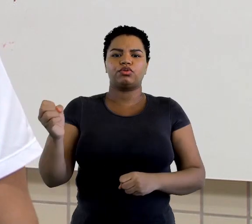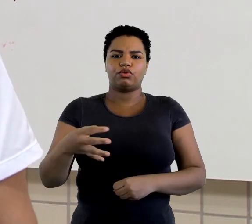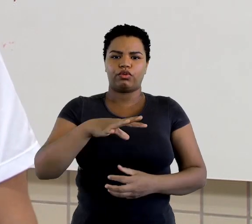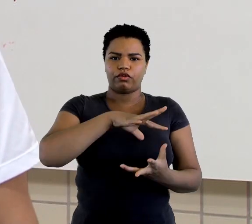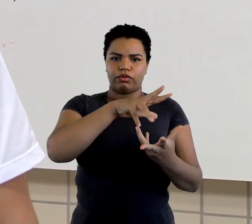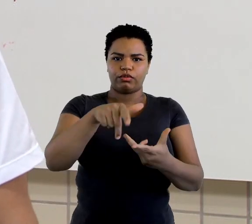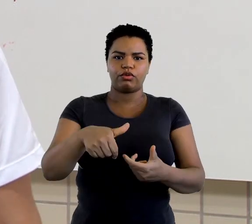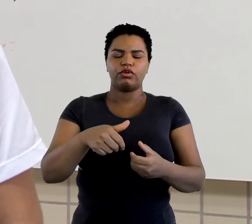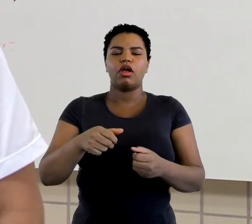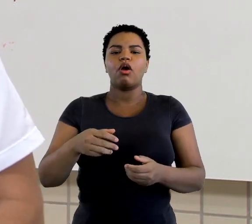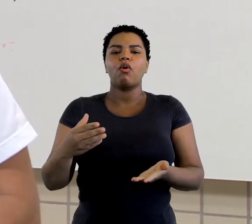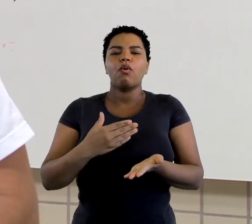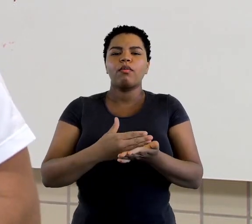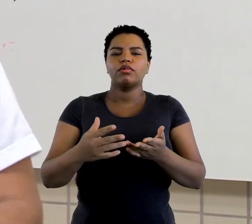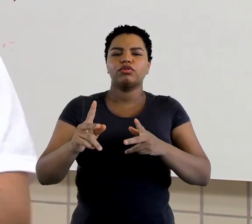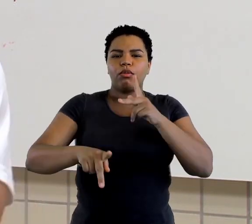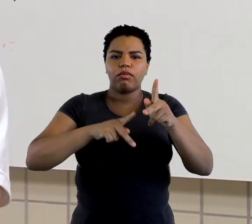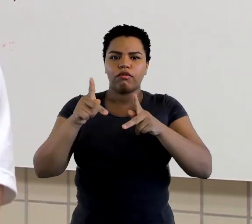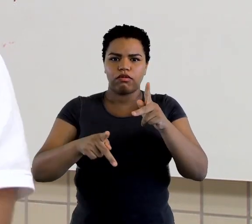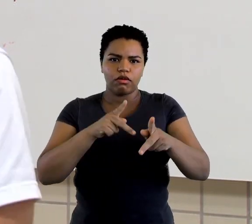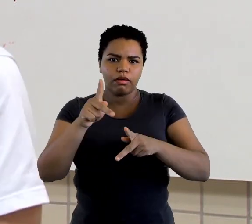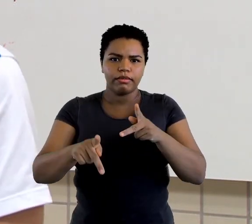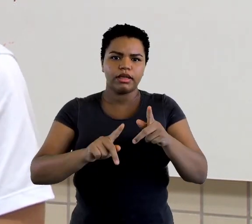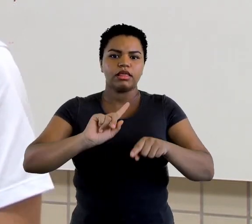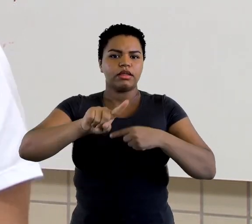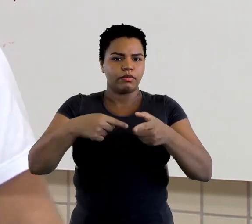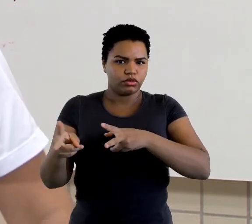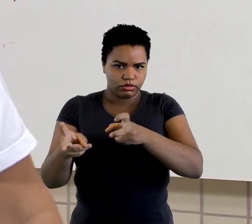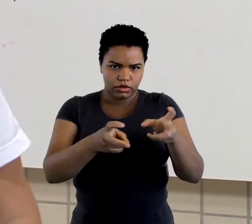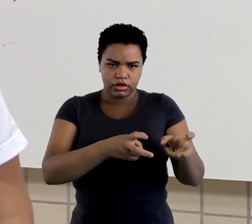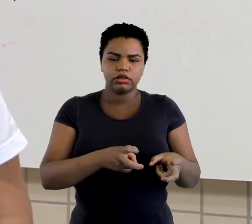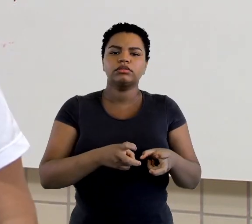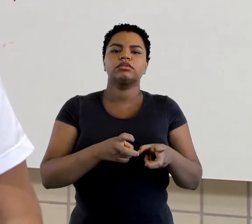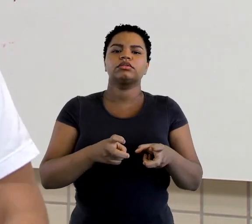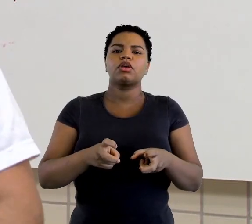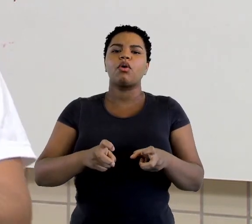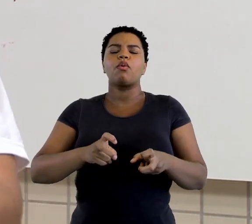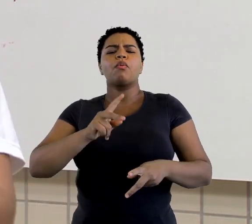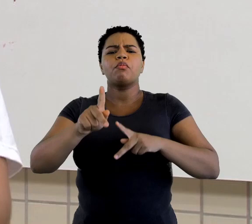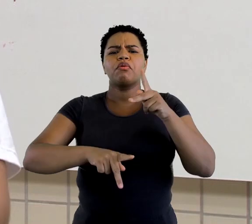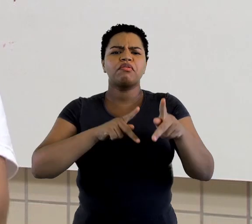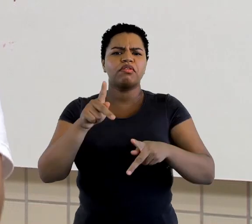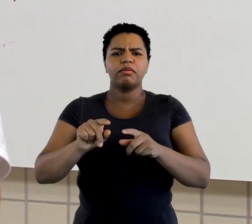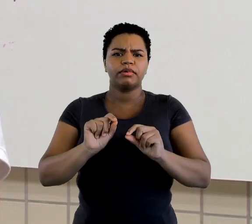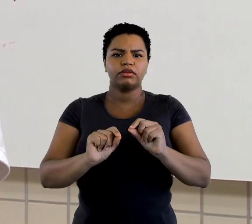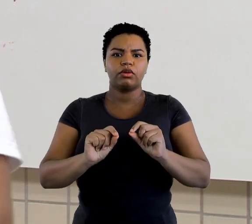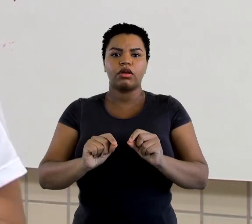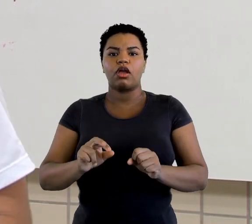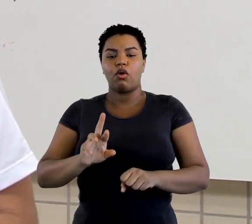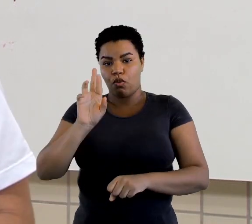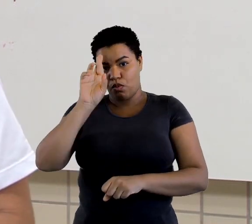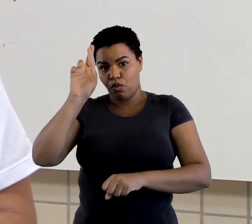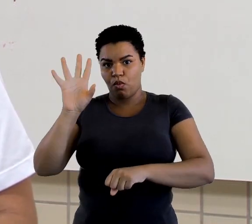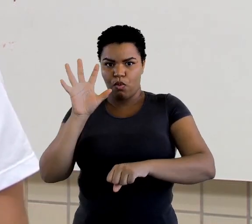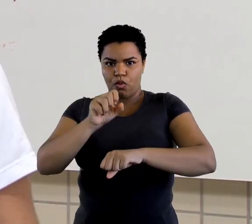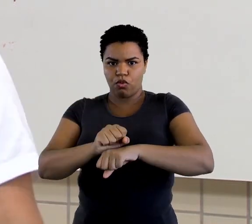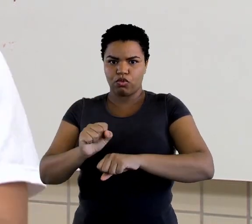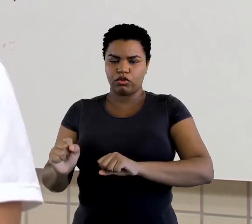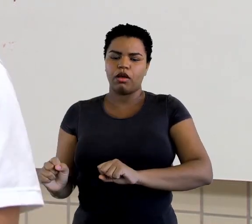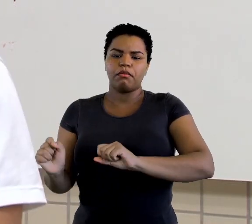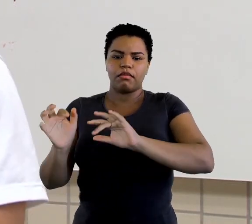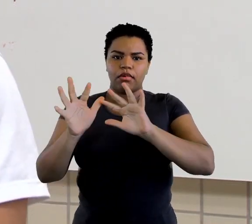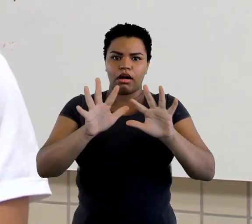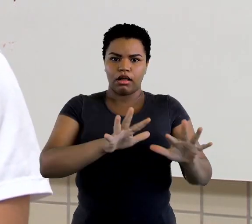de exploração. Professor, o que seria povoamento? Os colonos chegam e vão povoar a região, a área. E